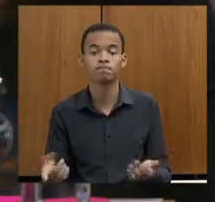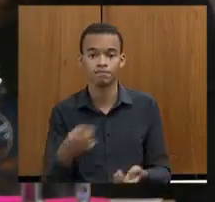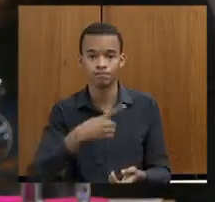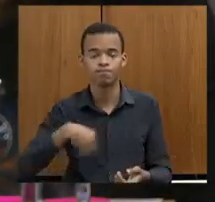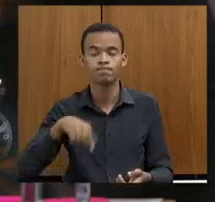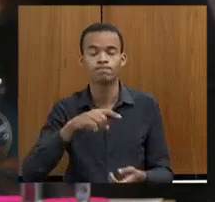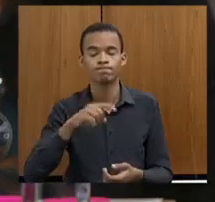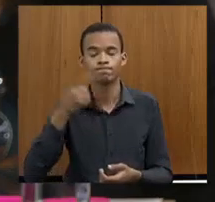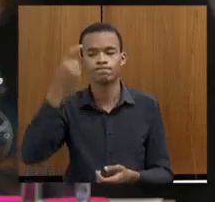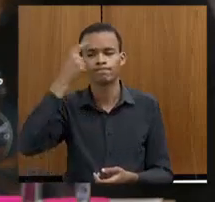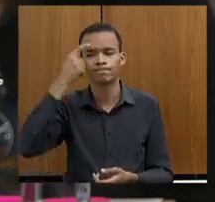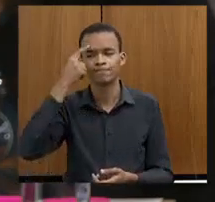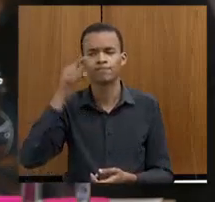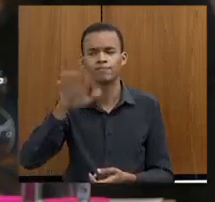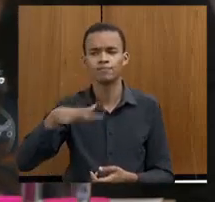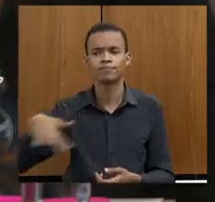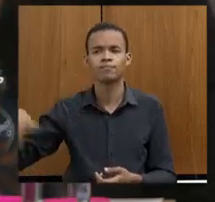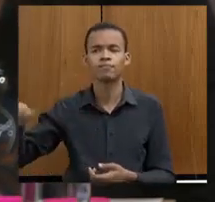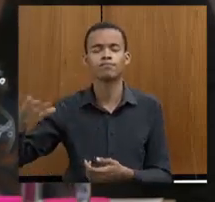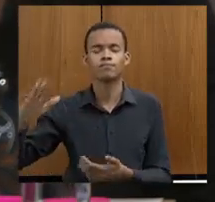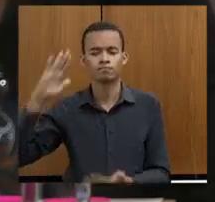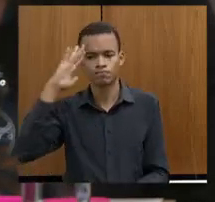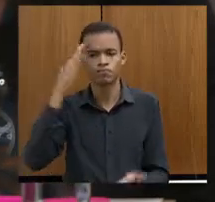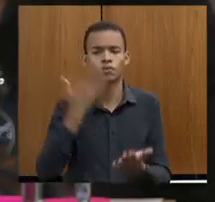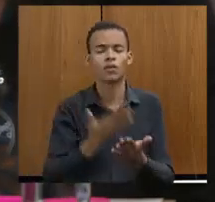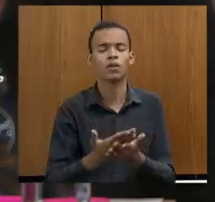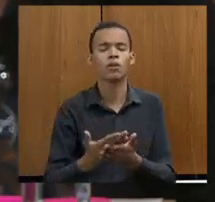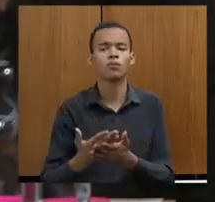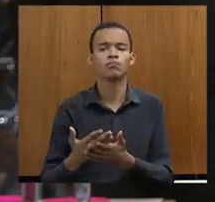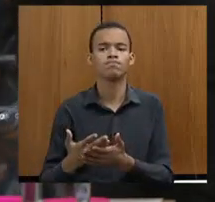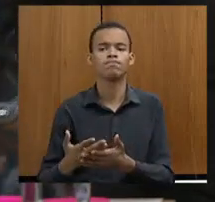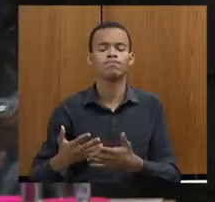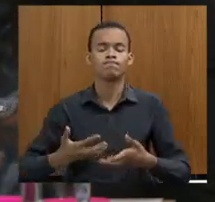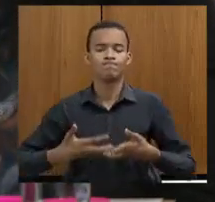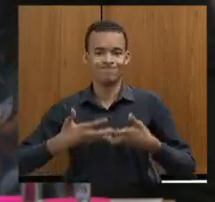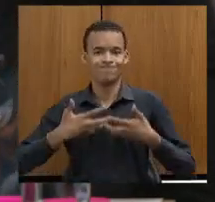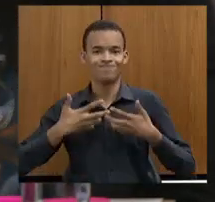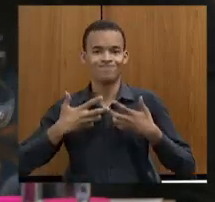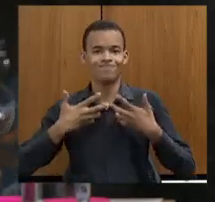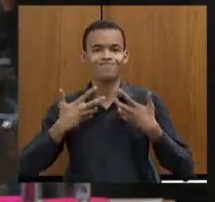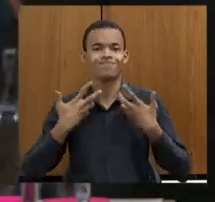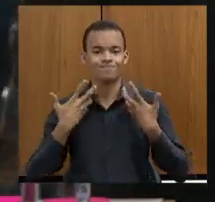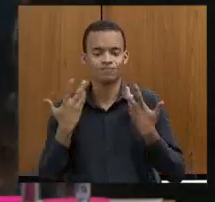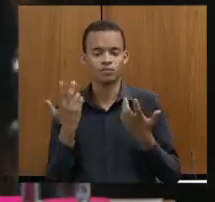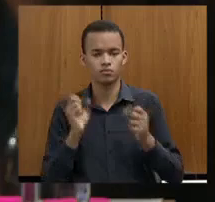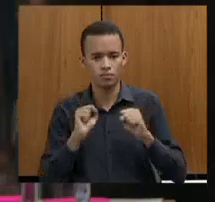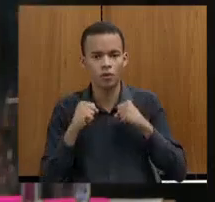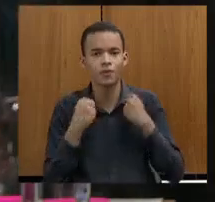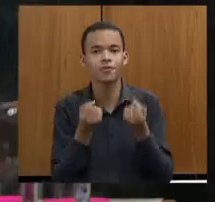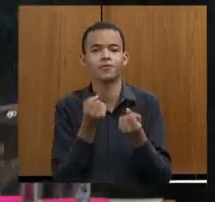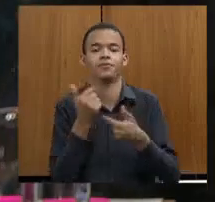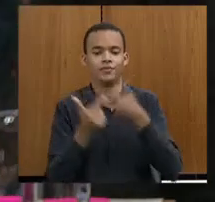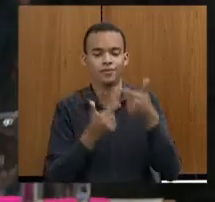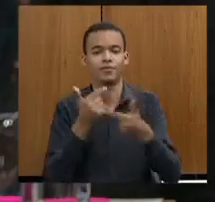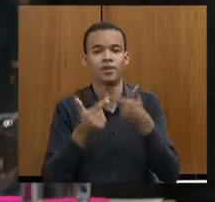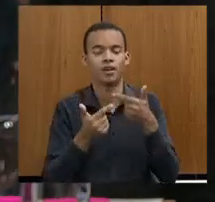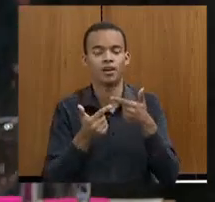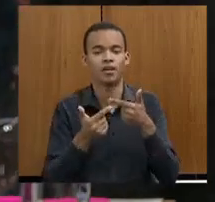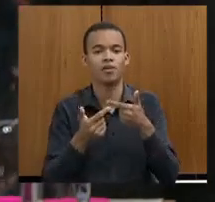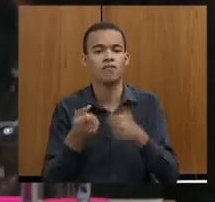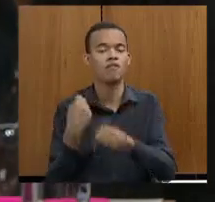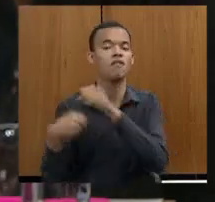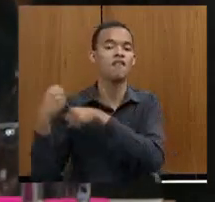combustível para os próximos quatro anos a bem da verdade foram quatro anos de muito aprendizado esses quatro anos que passaram